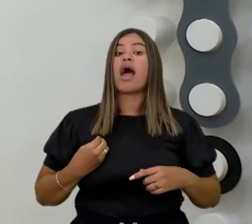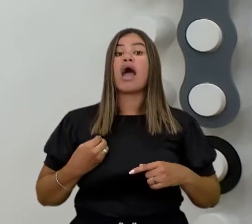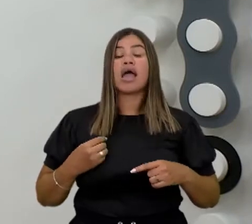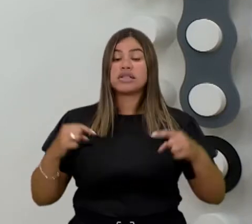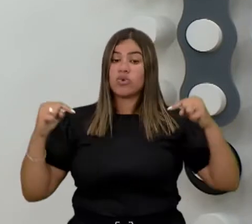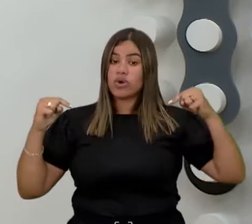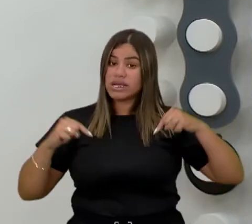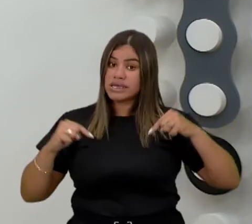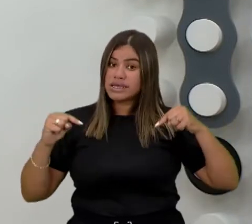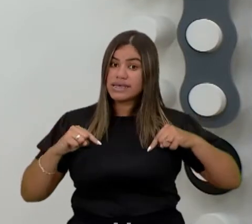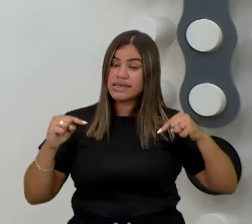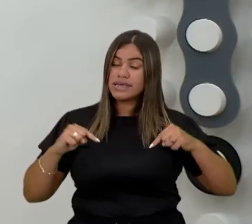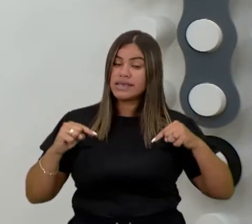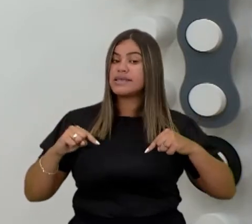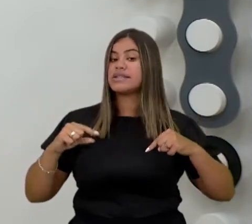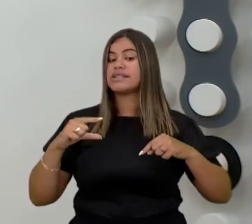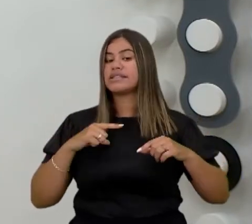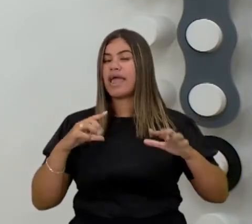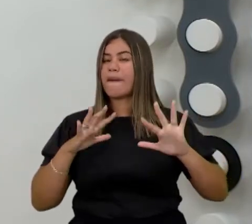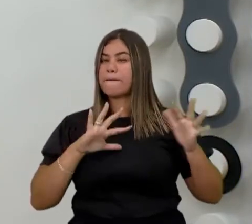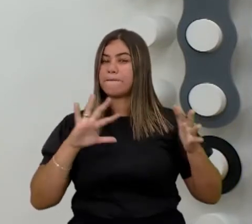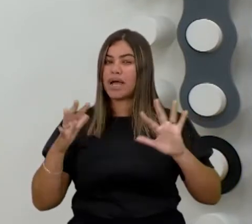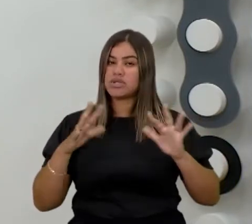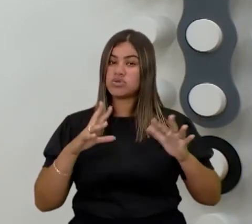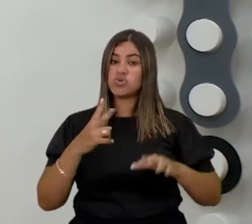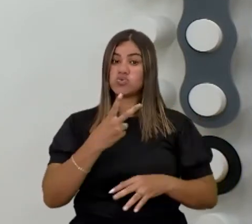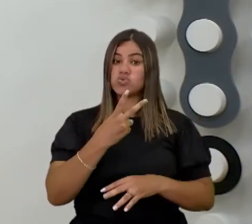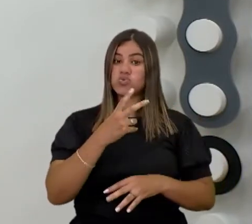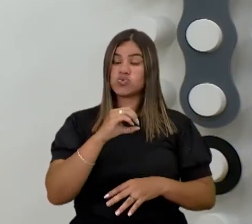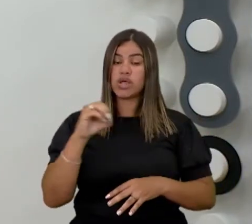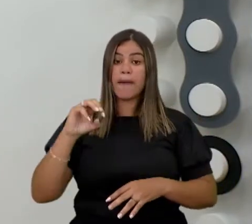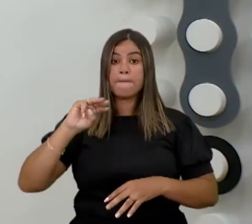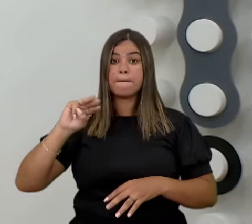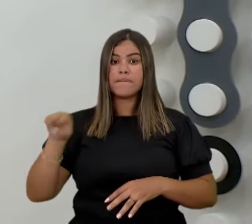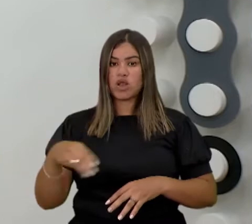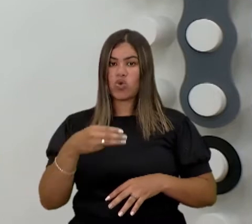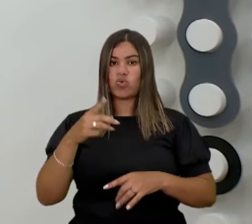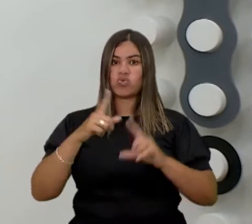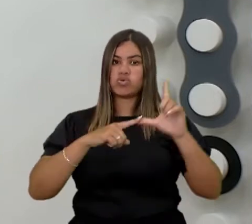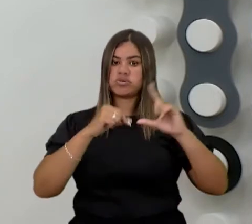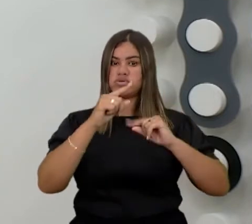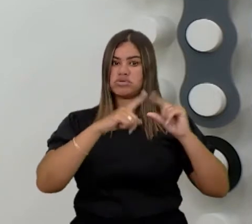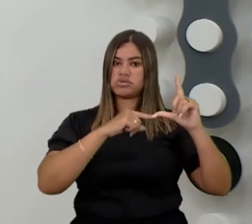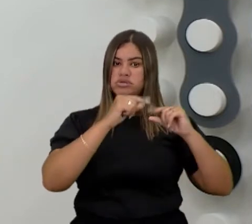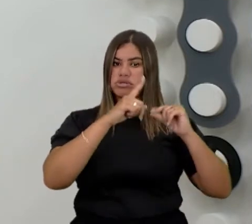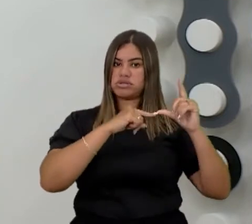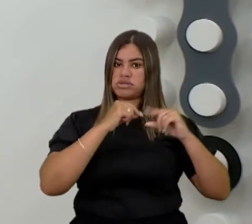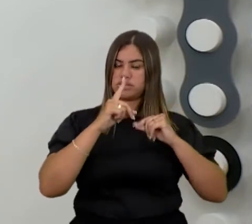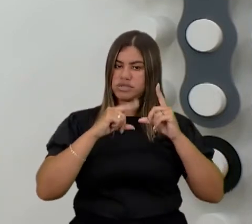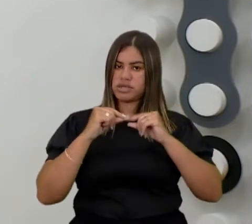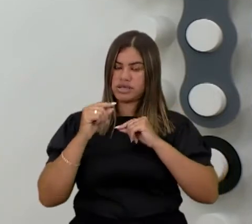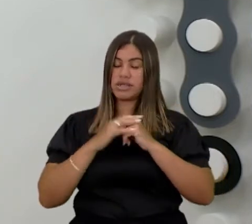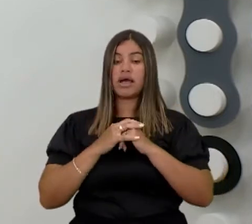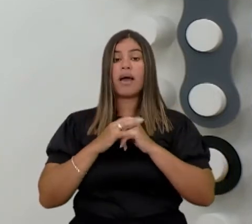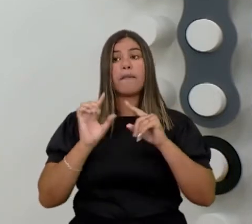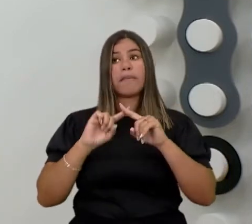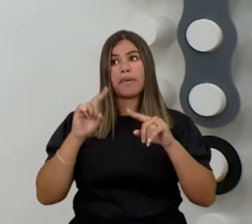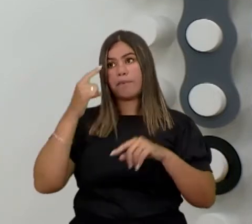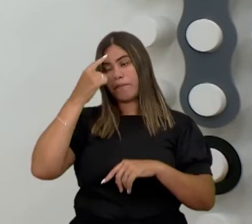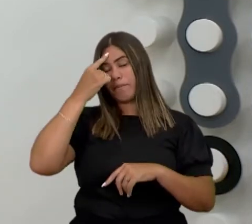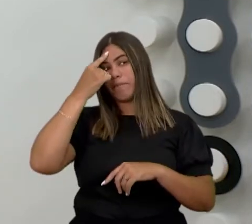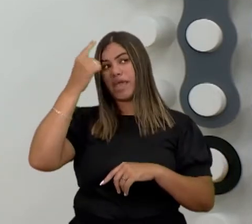nossa galáxia, a Via Láctea, ela tem em torno de 200 bilhões de estrelas, Imagina o número que você tem aí, né,